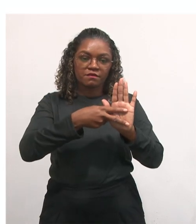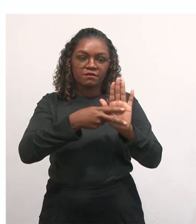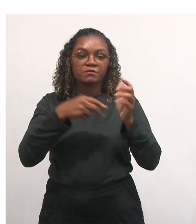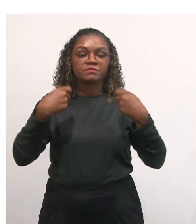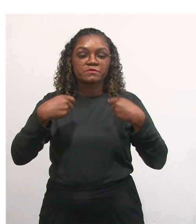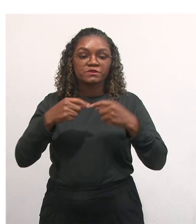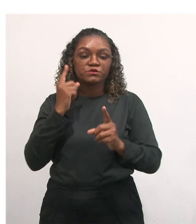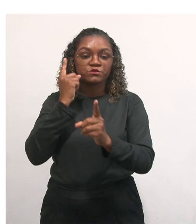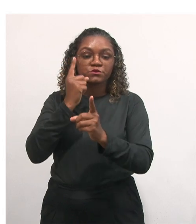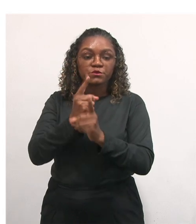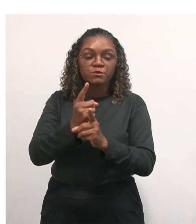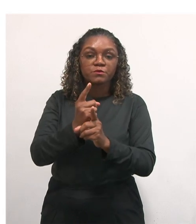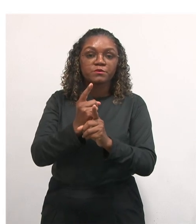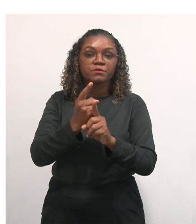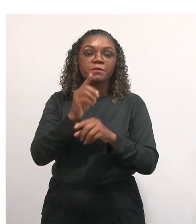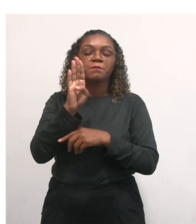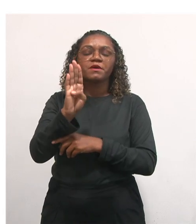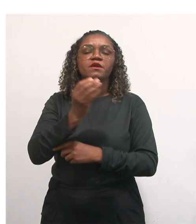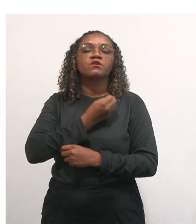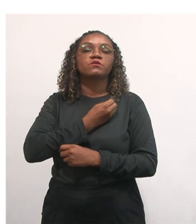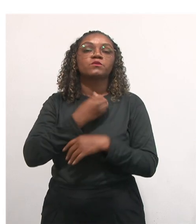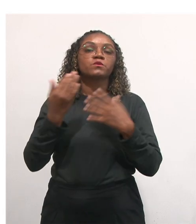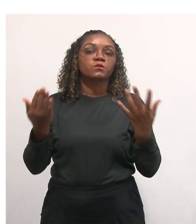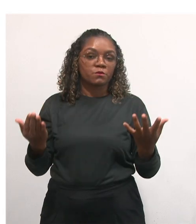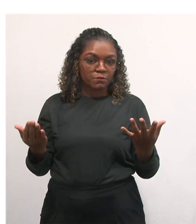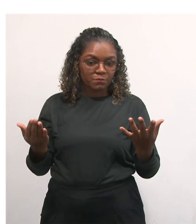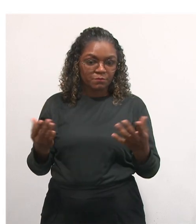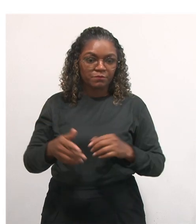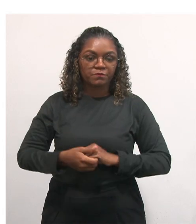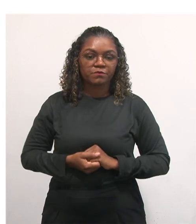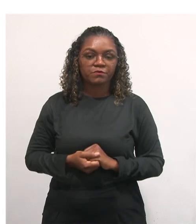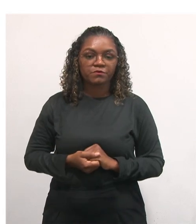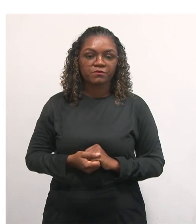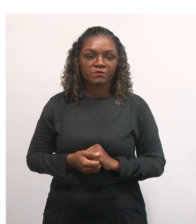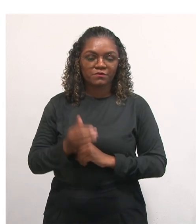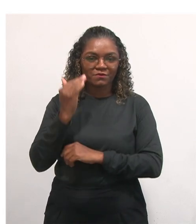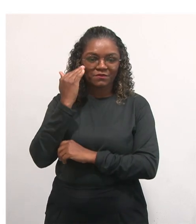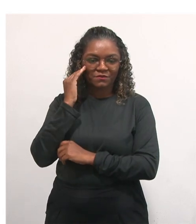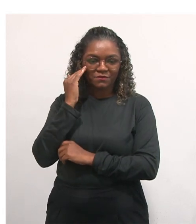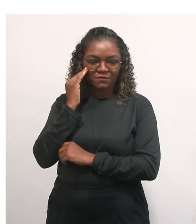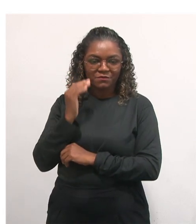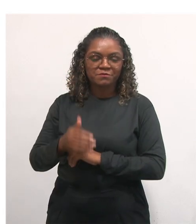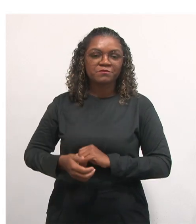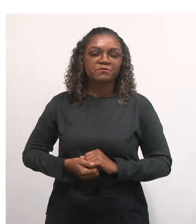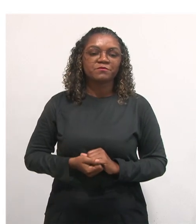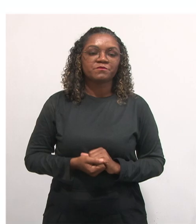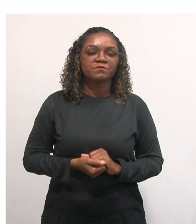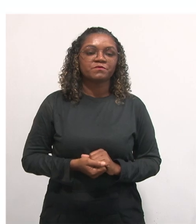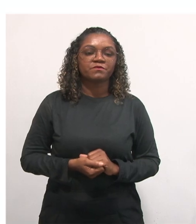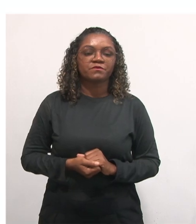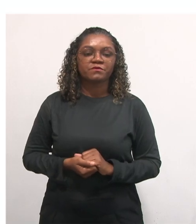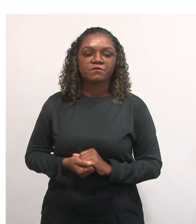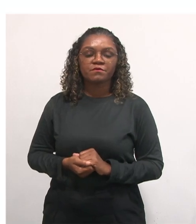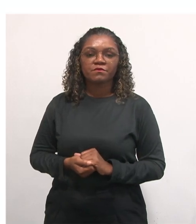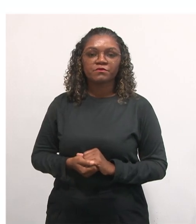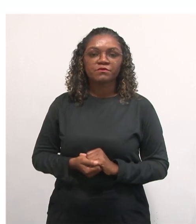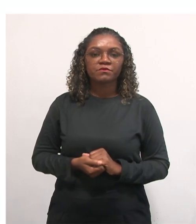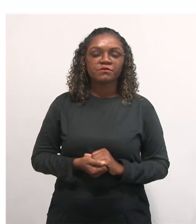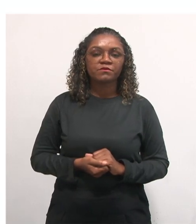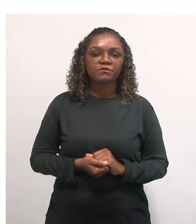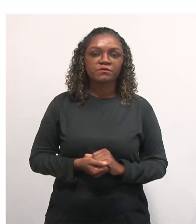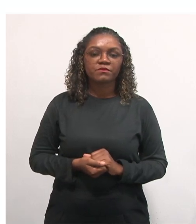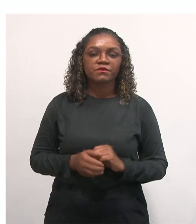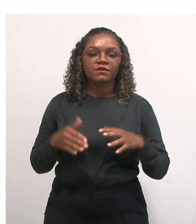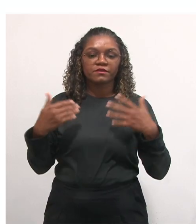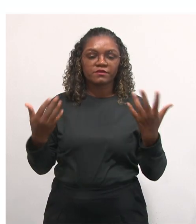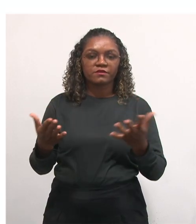da equação aqui. E essa segunda aqui é para achar o b da equação ali. Ok?